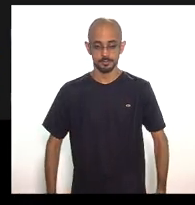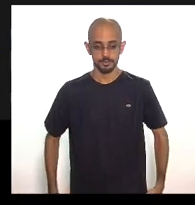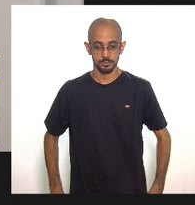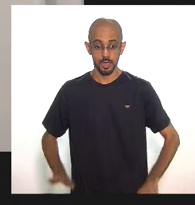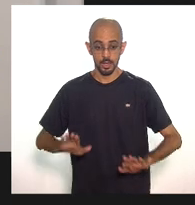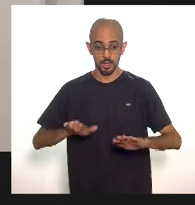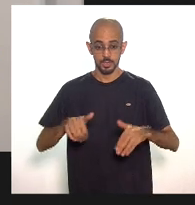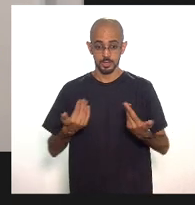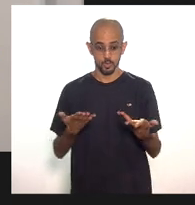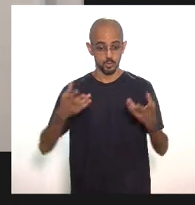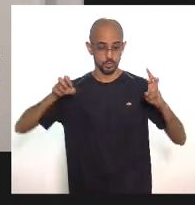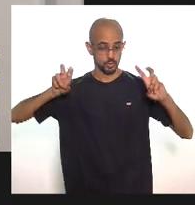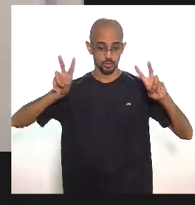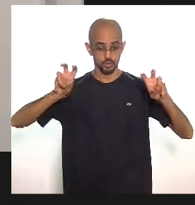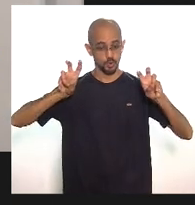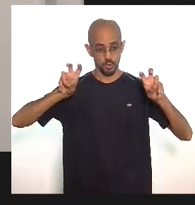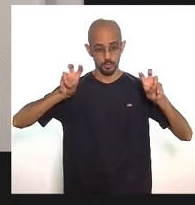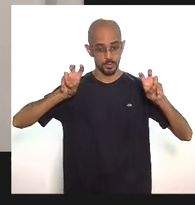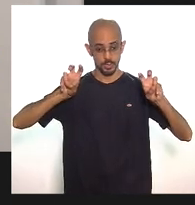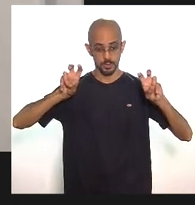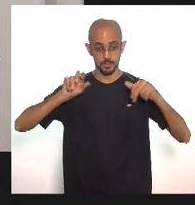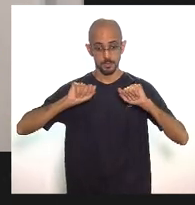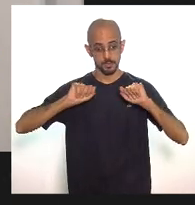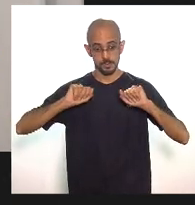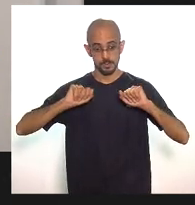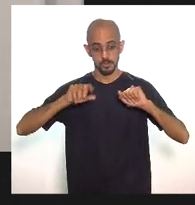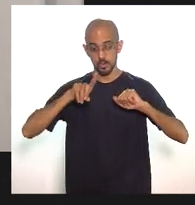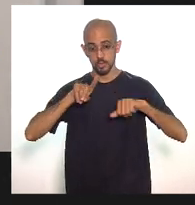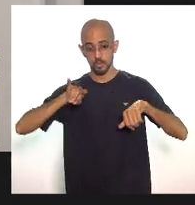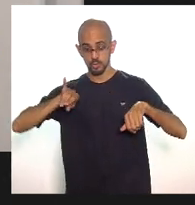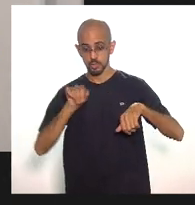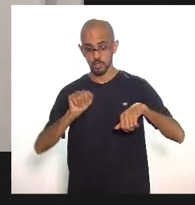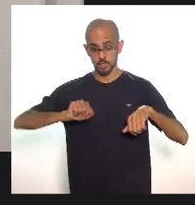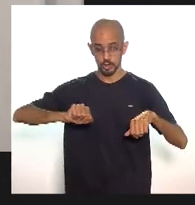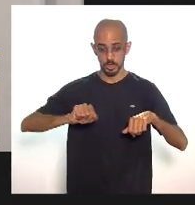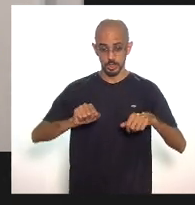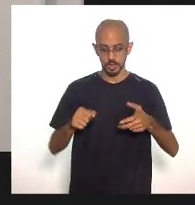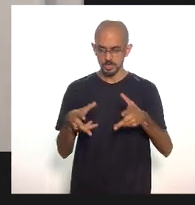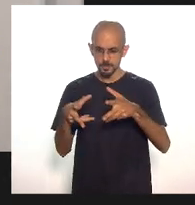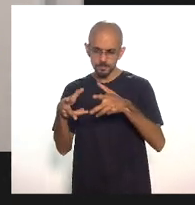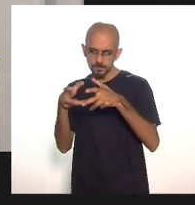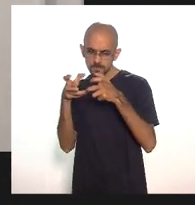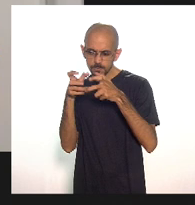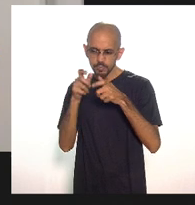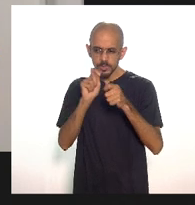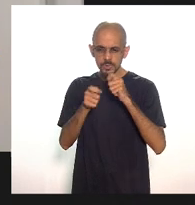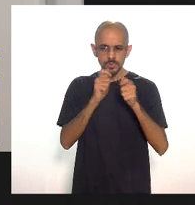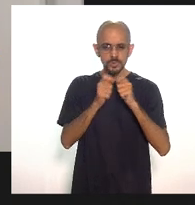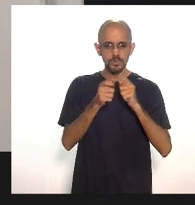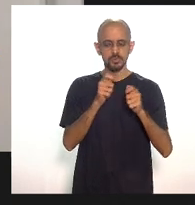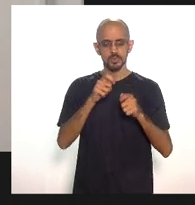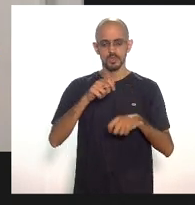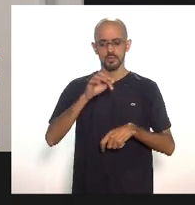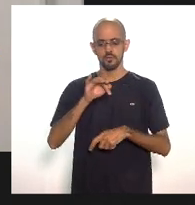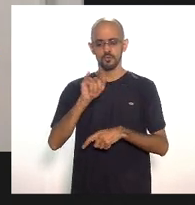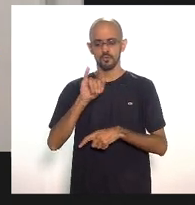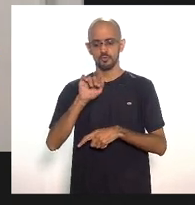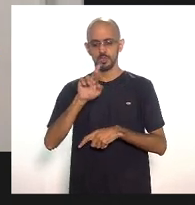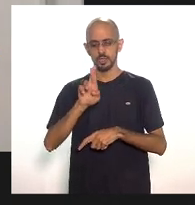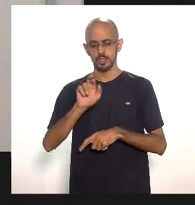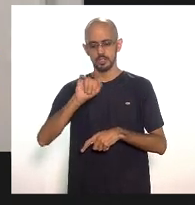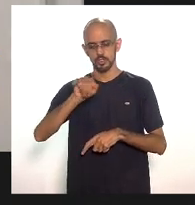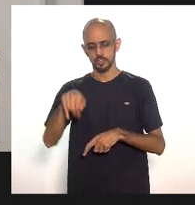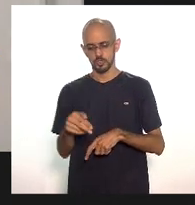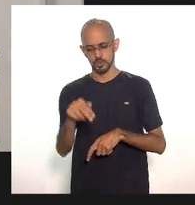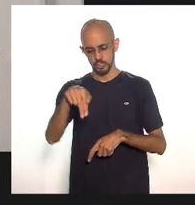Obrigada. Em relação à questão do dia da oitiva da Firjan, que ficou